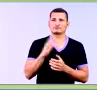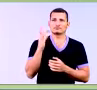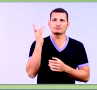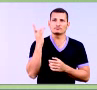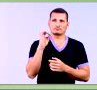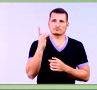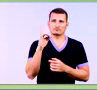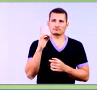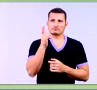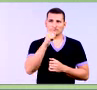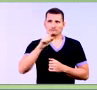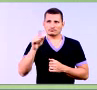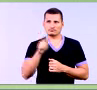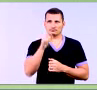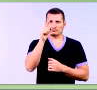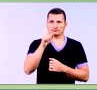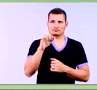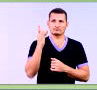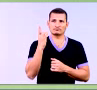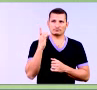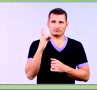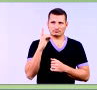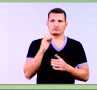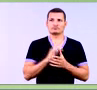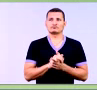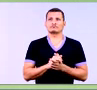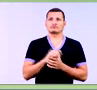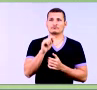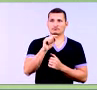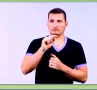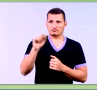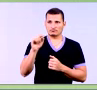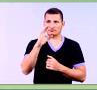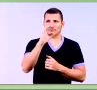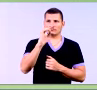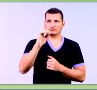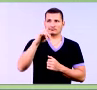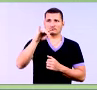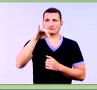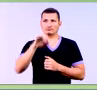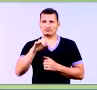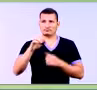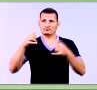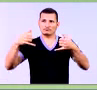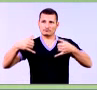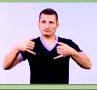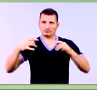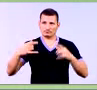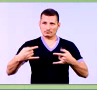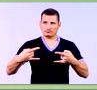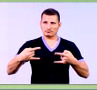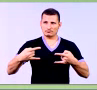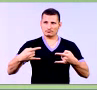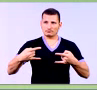$_ ou underline cookie, com letra maiúscula, onde nós recuperamos o cookie pelo nome.